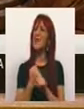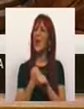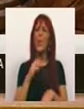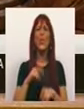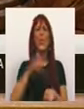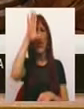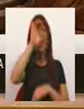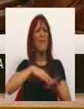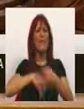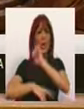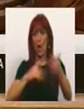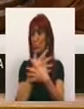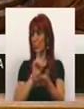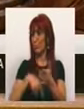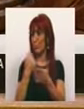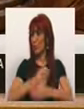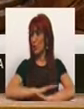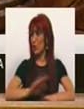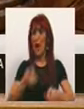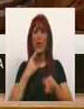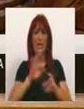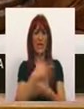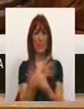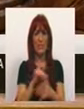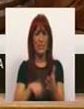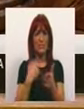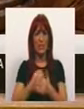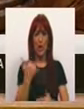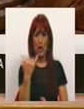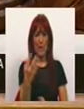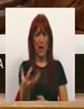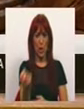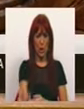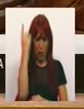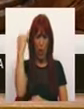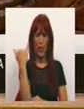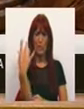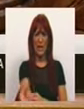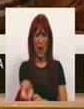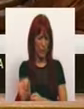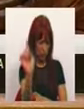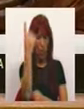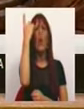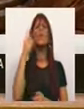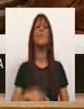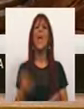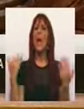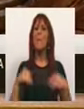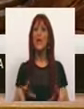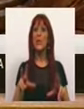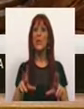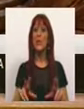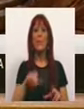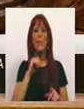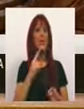governo é porque já está queimado e não se volta a queimar em 2018 em 2019 mesmo que ainda